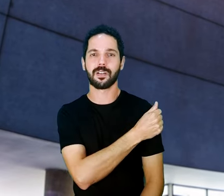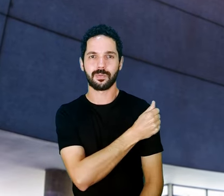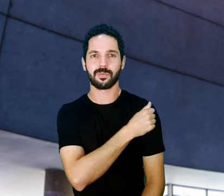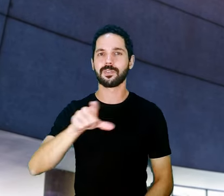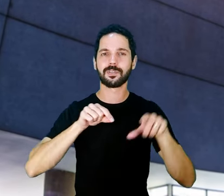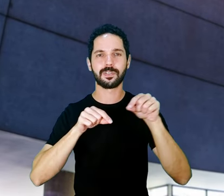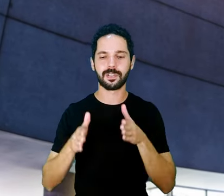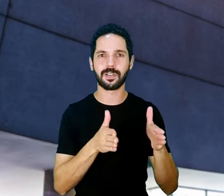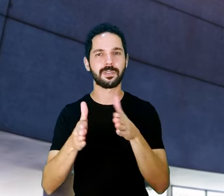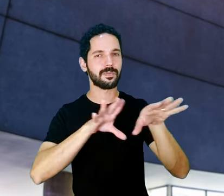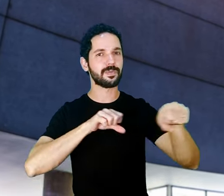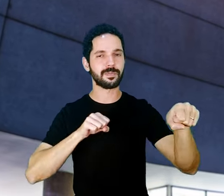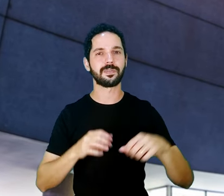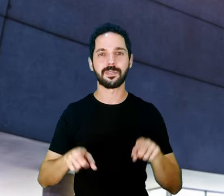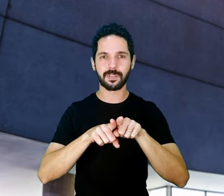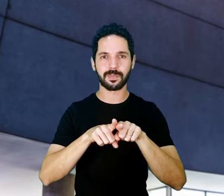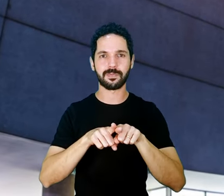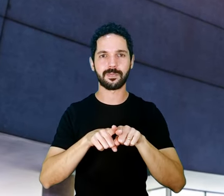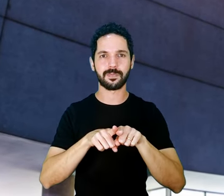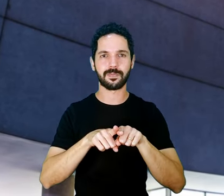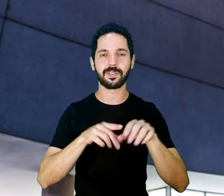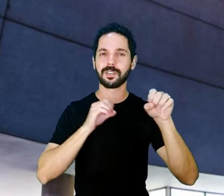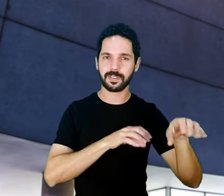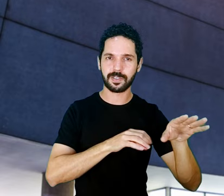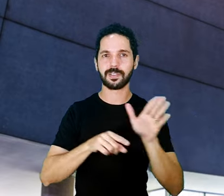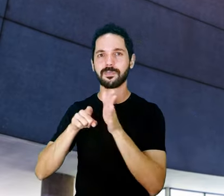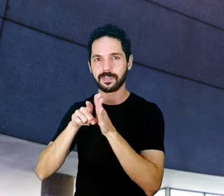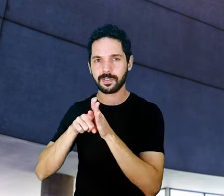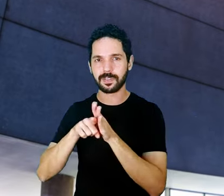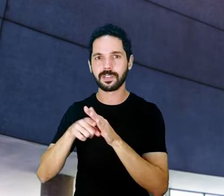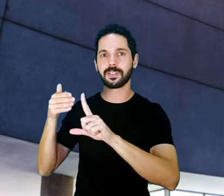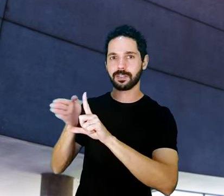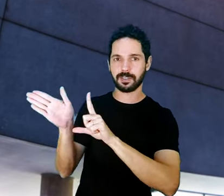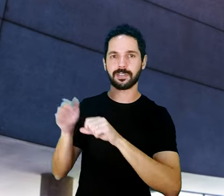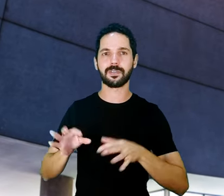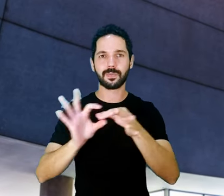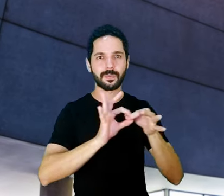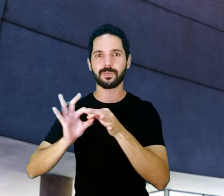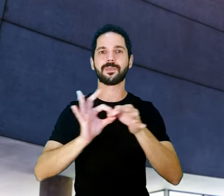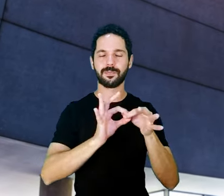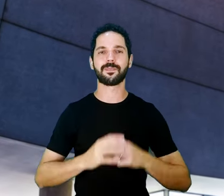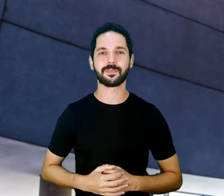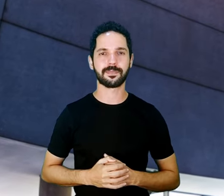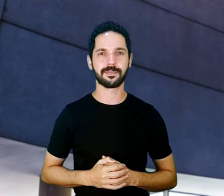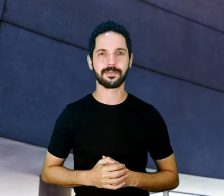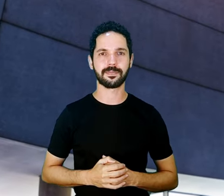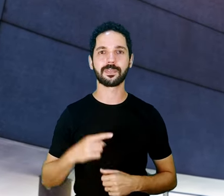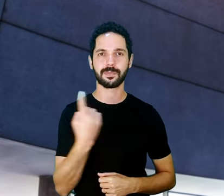autonomia estudantil em relação ao percurso formativo, além da imbricação entre ensino, pesquisa e extensão.